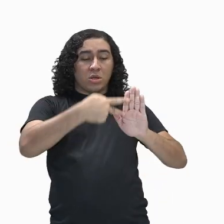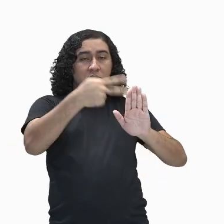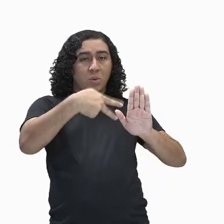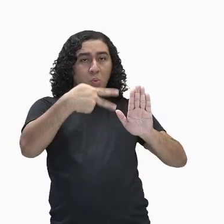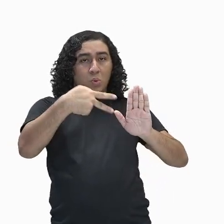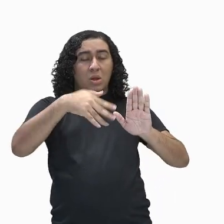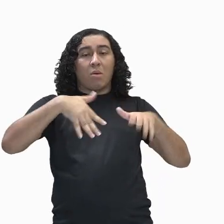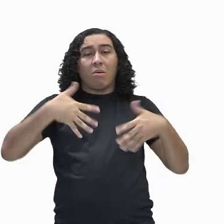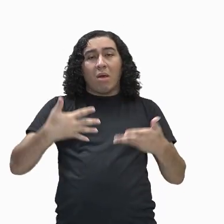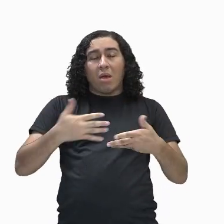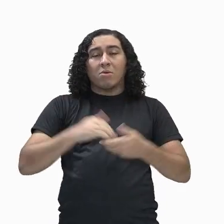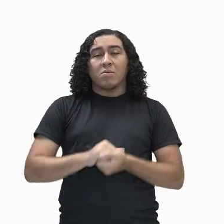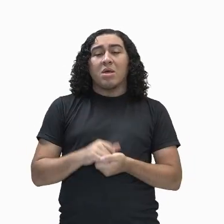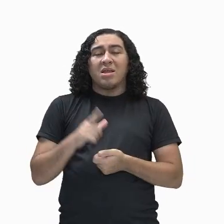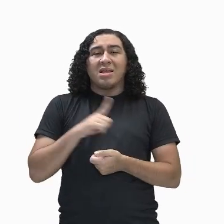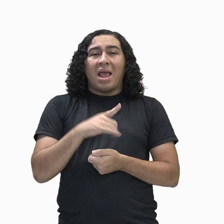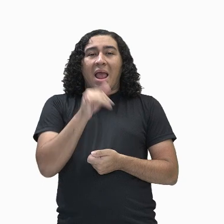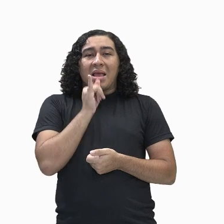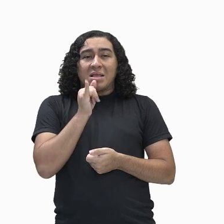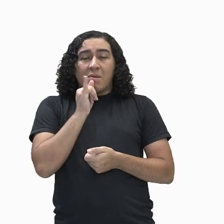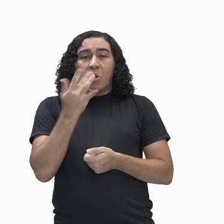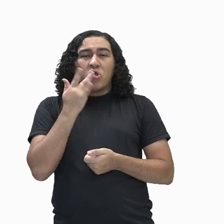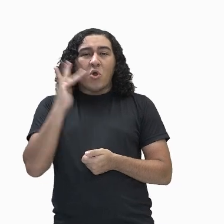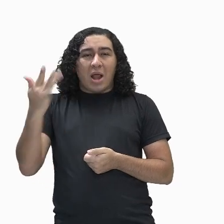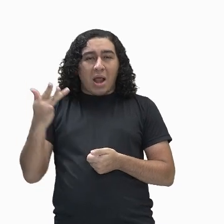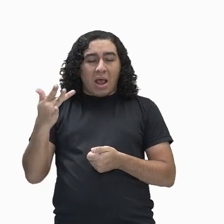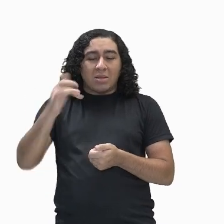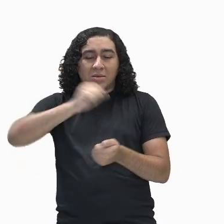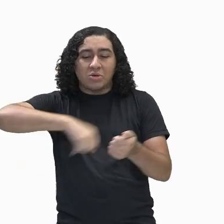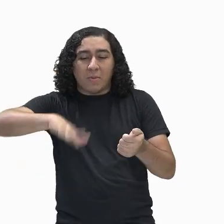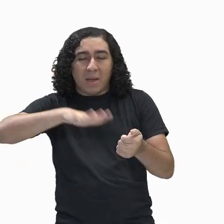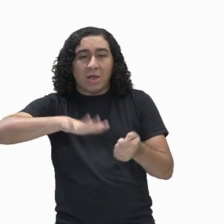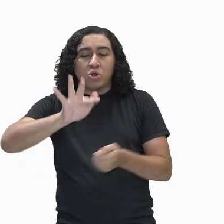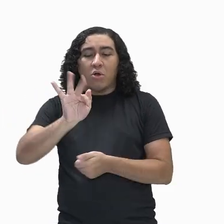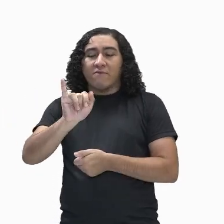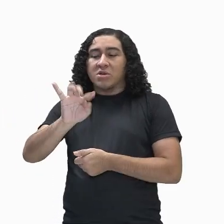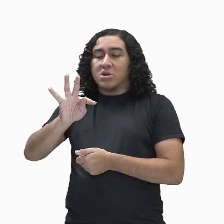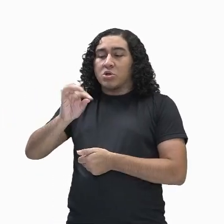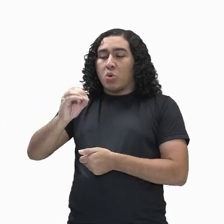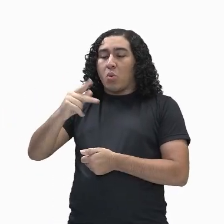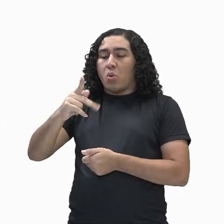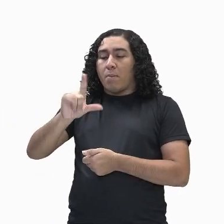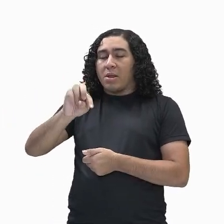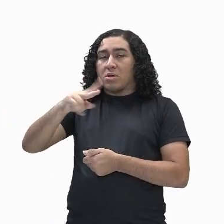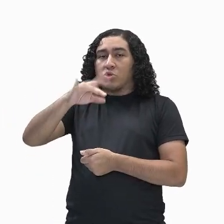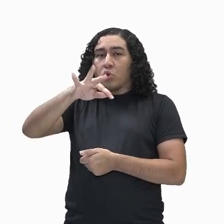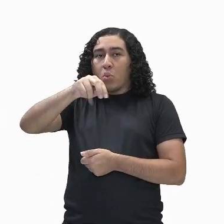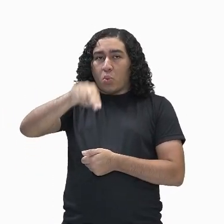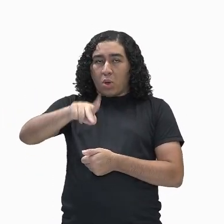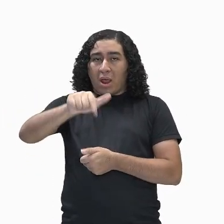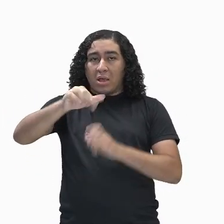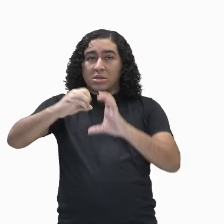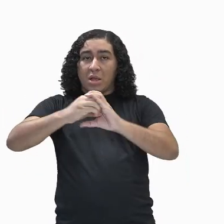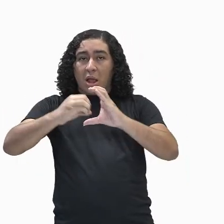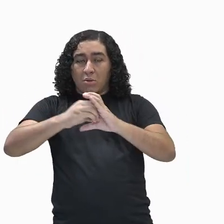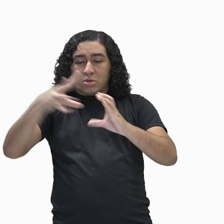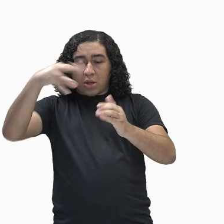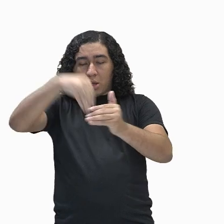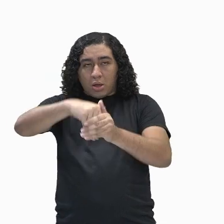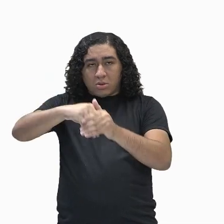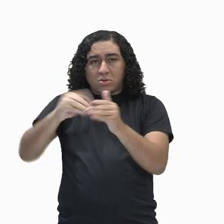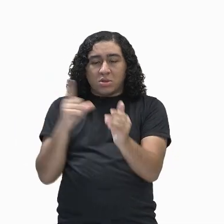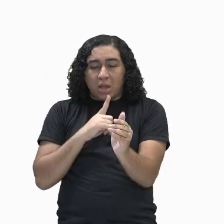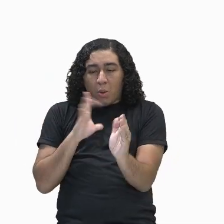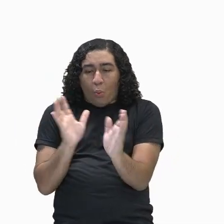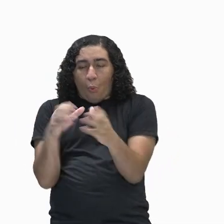são aquelas que são douradas e fazem parte do fitoplâncton. Na verdade, a maioria delas aí vai fazer parte do fitoplâncton. A